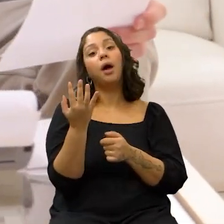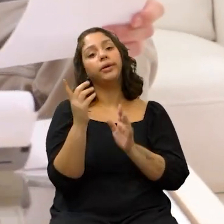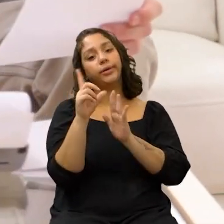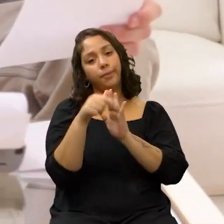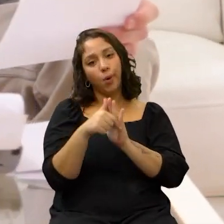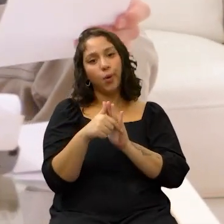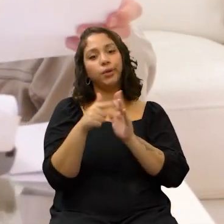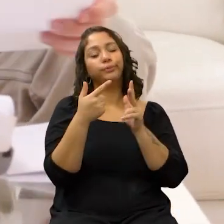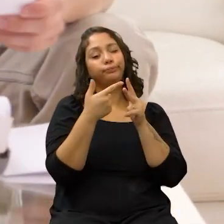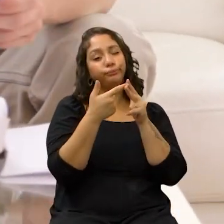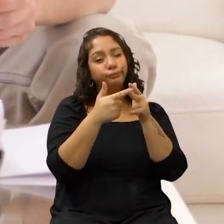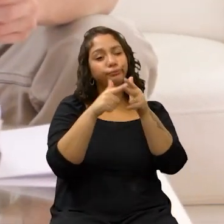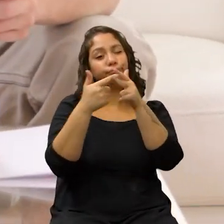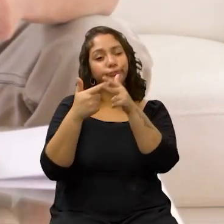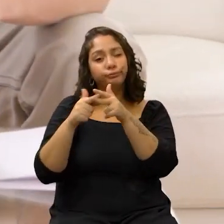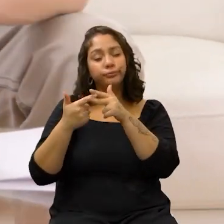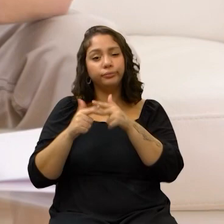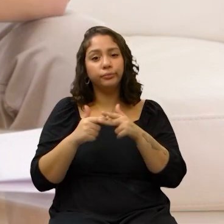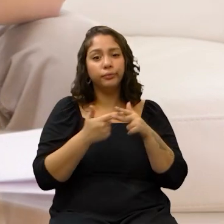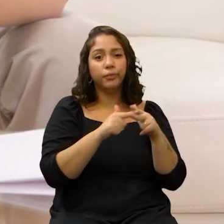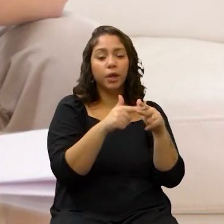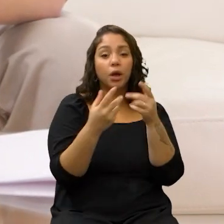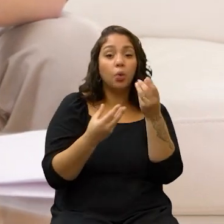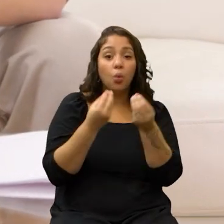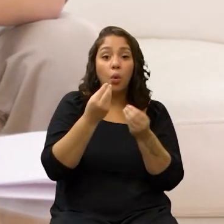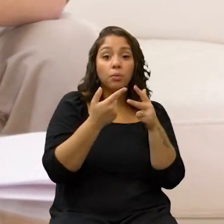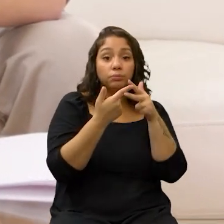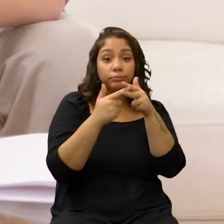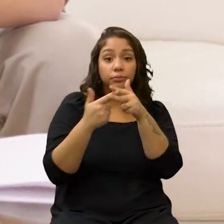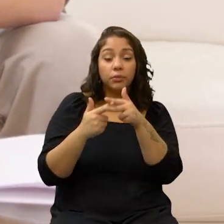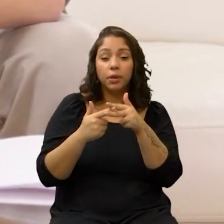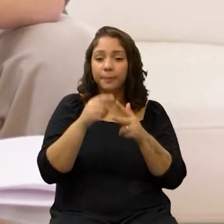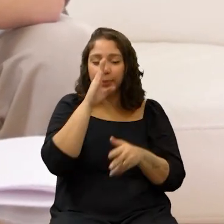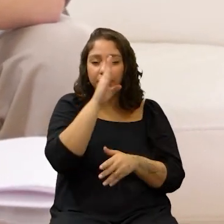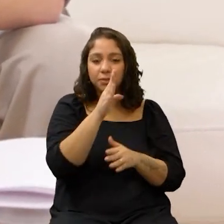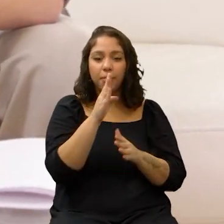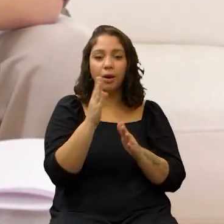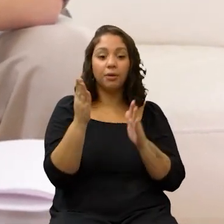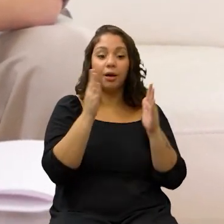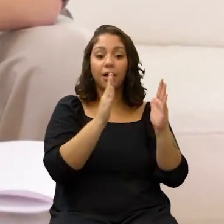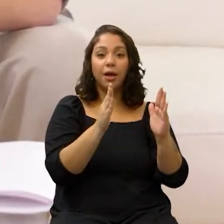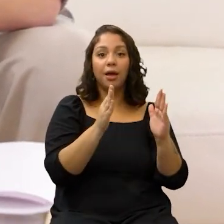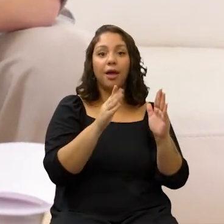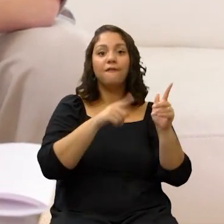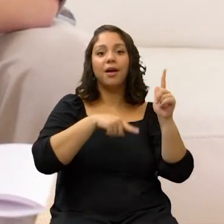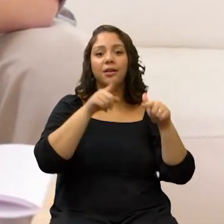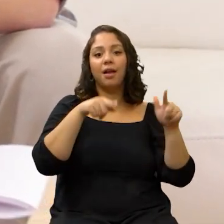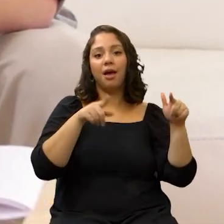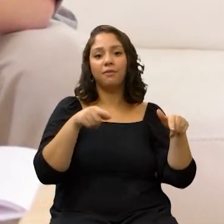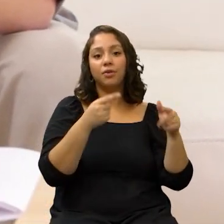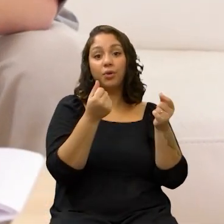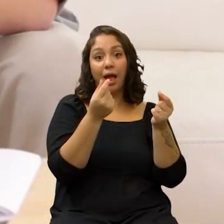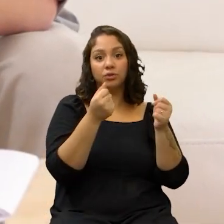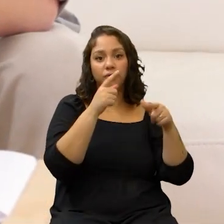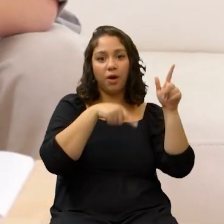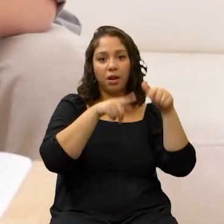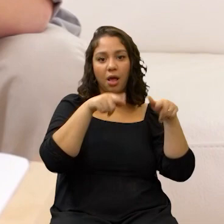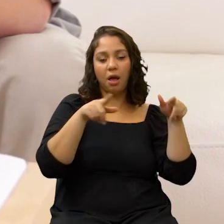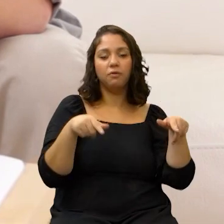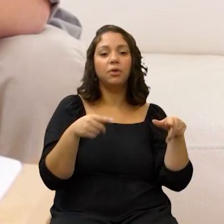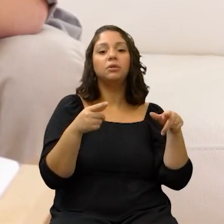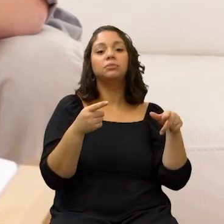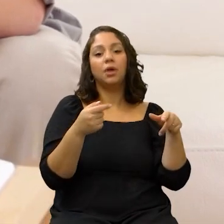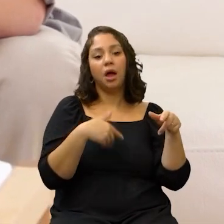Será que onde que eu posso mexer? Geralmente nos gastos variáveis, né? Geralmente naquelas saídas de fim de semana e tal, que a pessoa vai para um